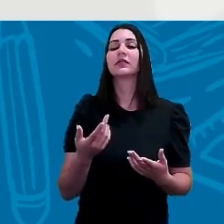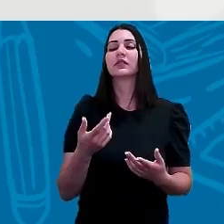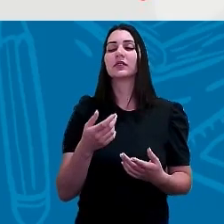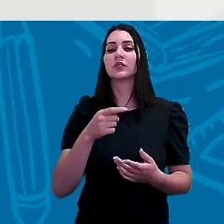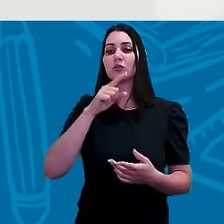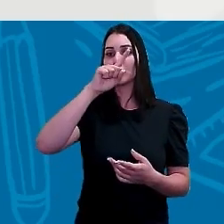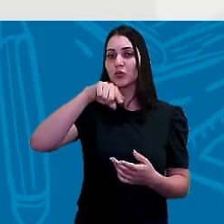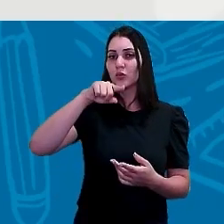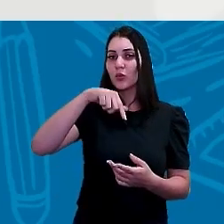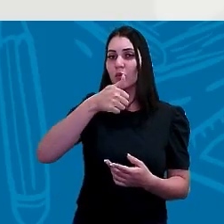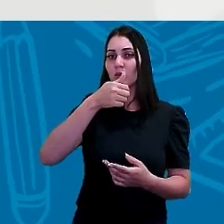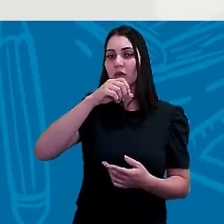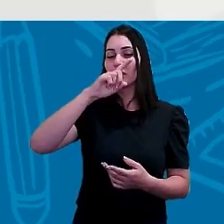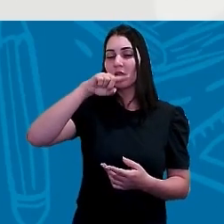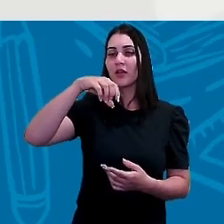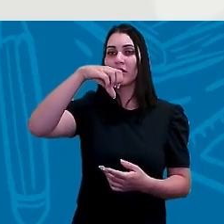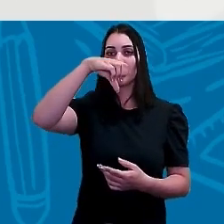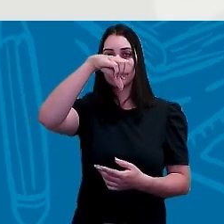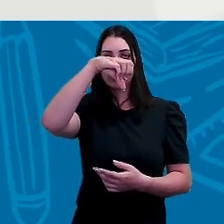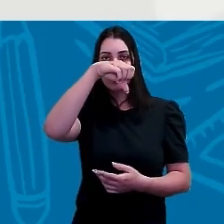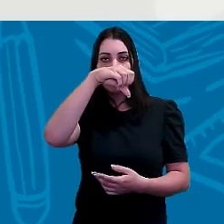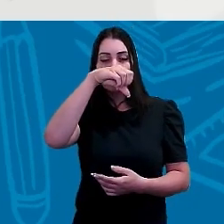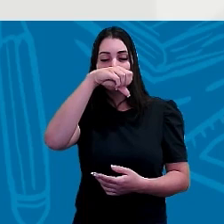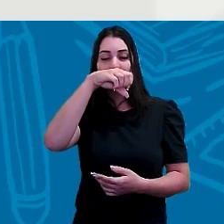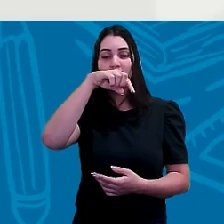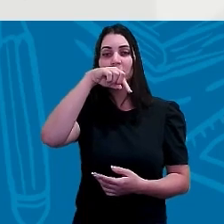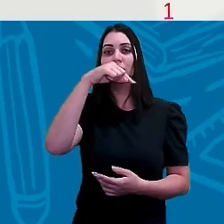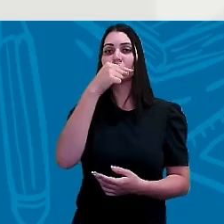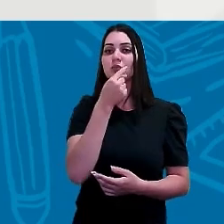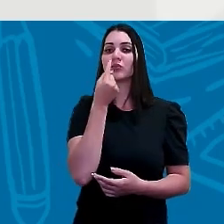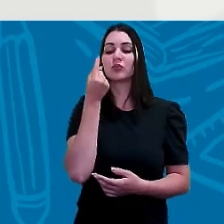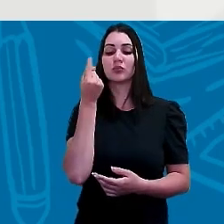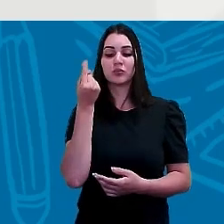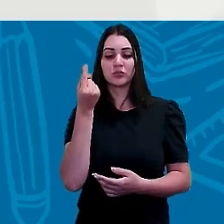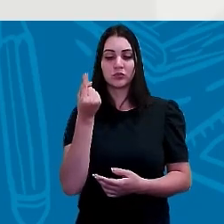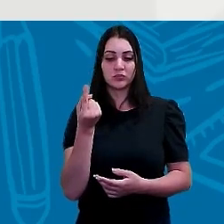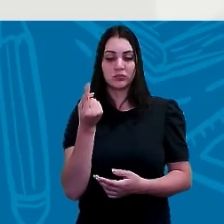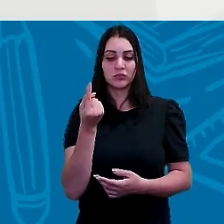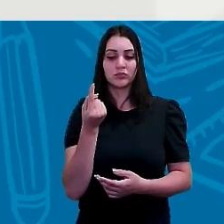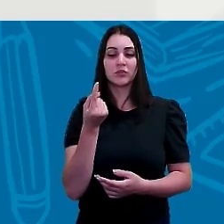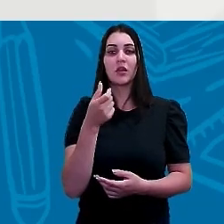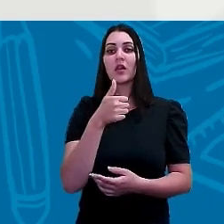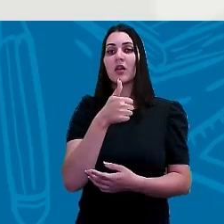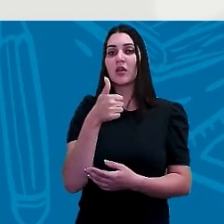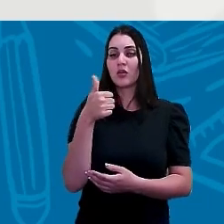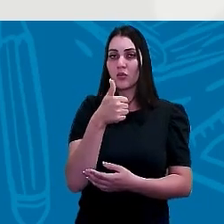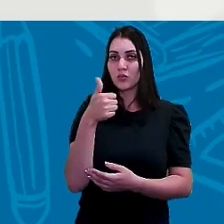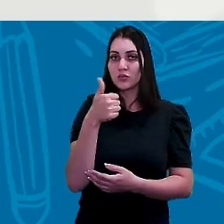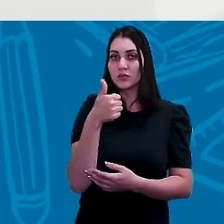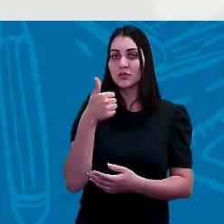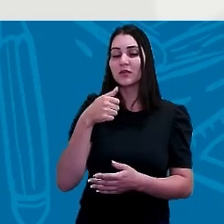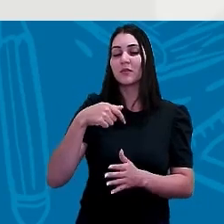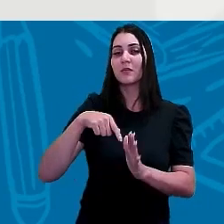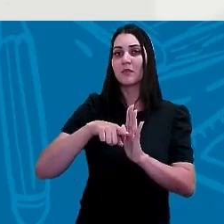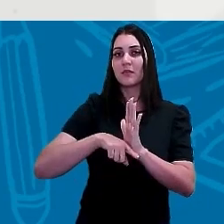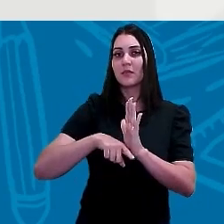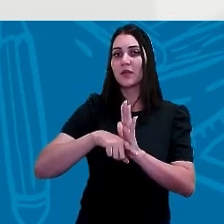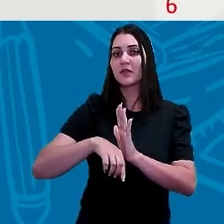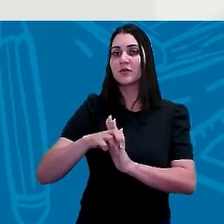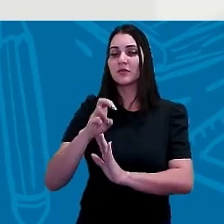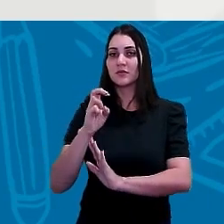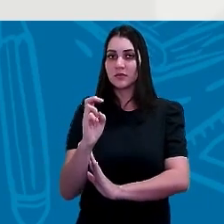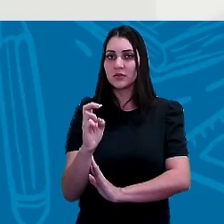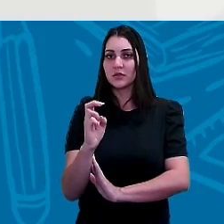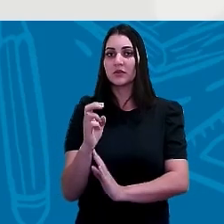10, ó, e jogo um 9 lá em cima. E esse 1 que eu tirei daí, jogo lá perto do 1. Então, agora eu tenho 11 menos